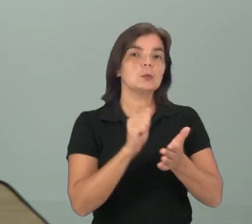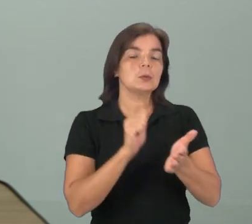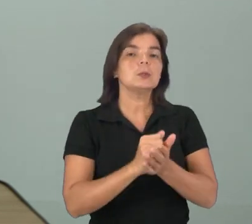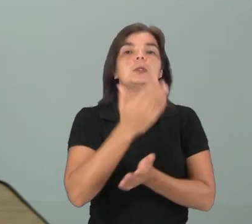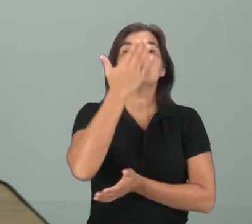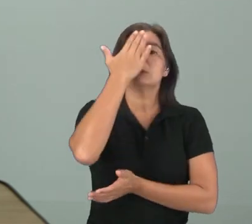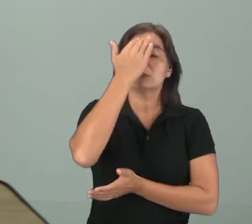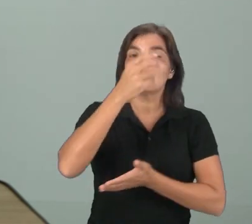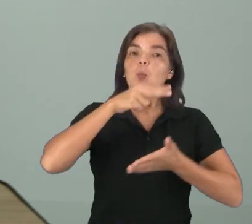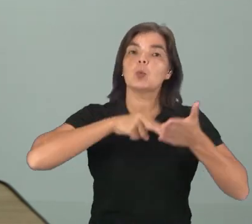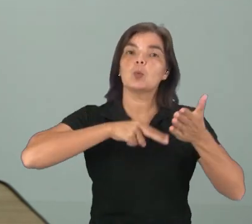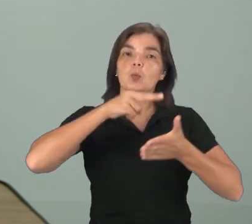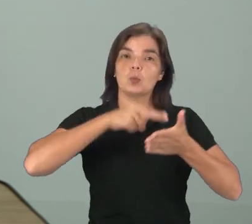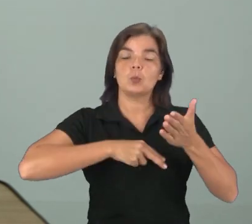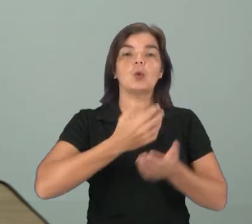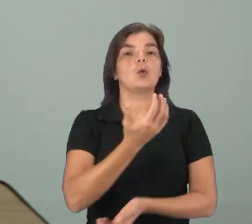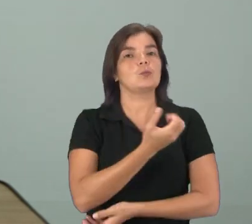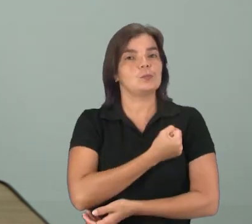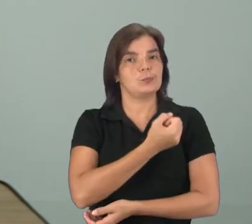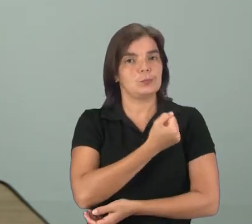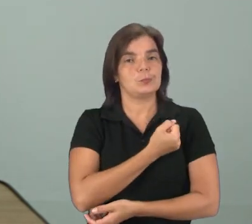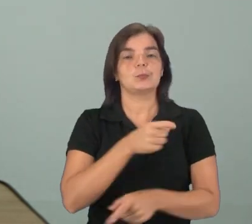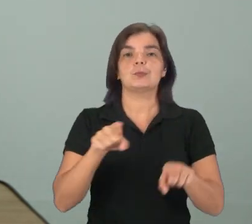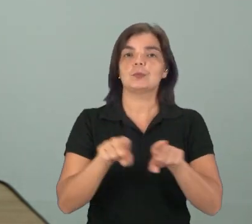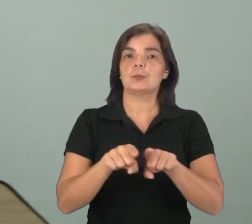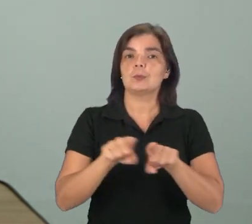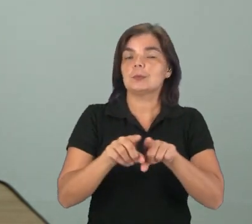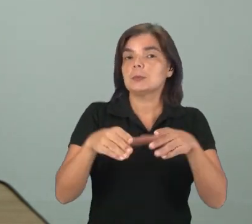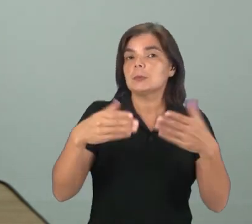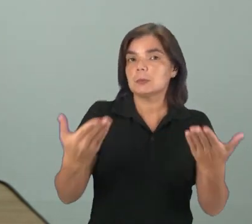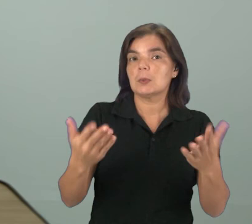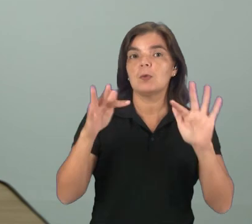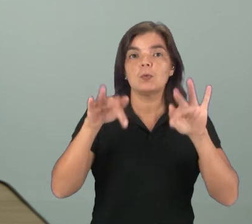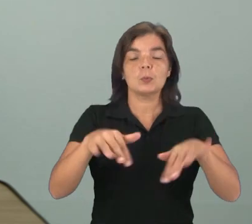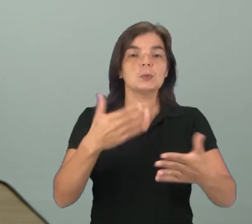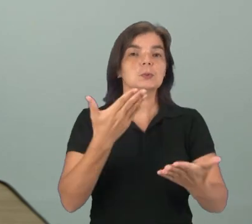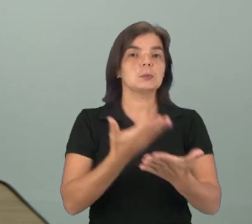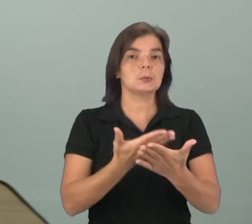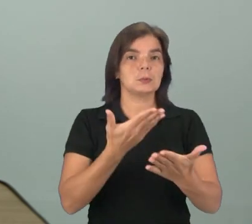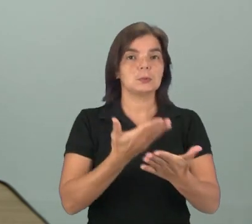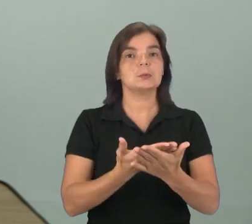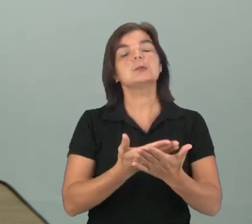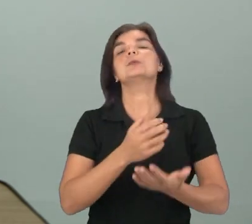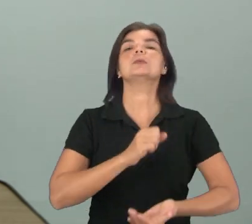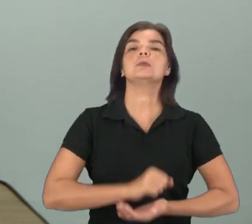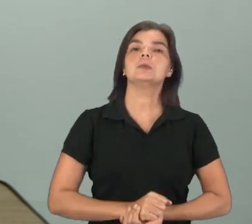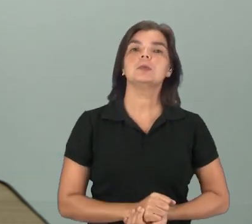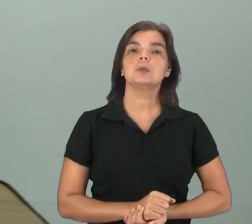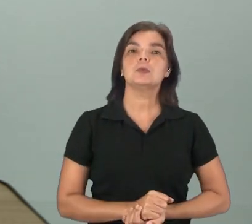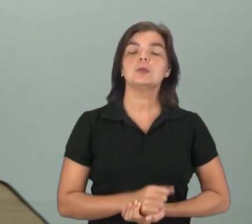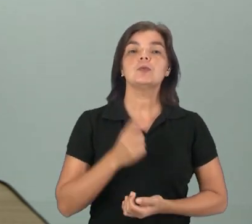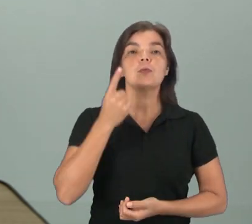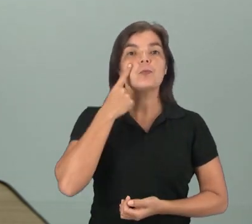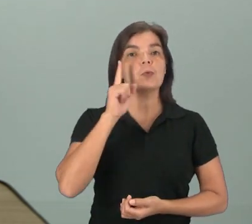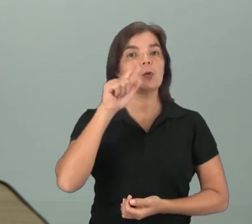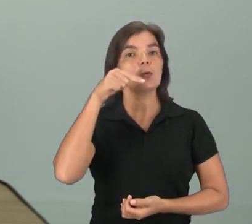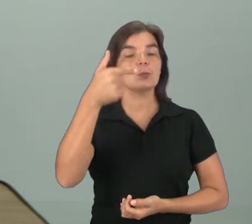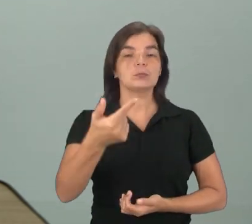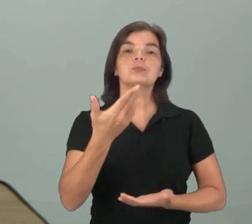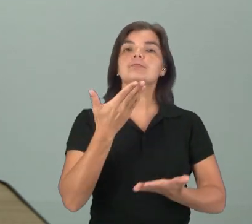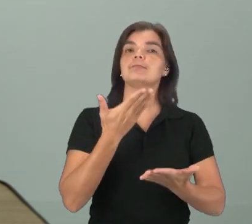e saber ler esses números, né? Então, nós vamos encerrar por aqui e eu te vejo